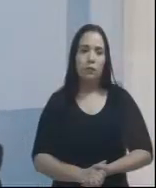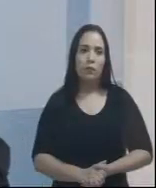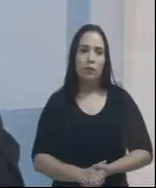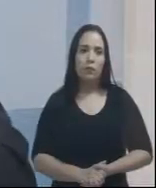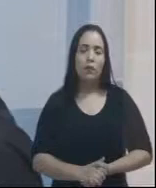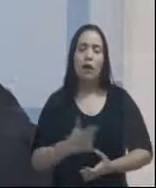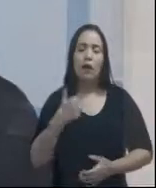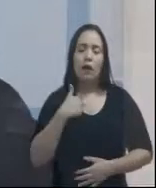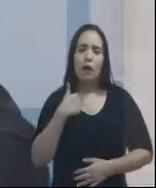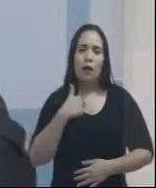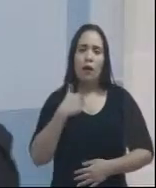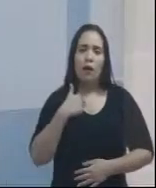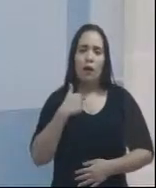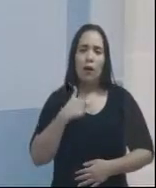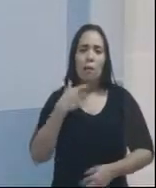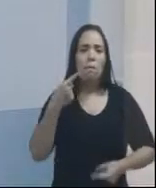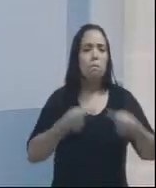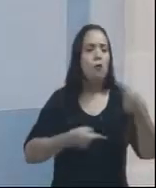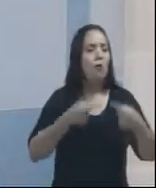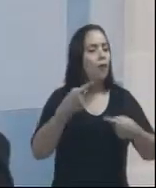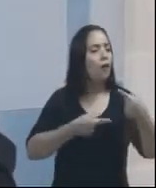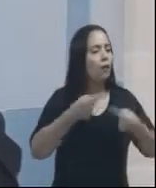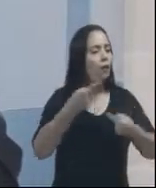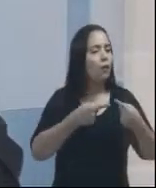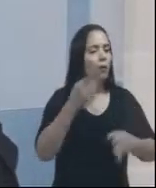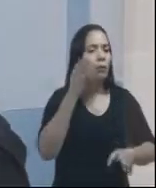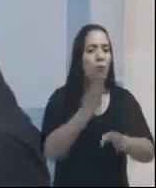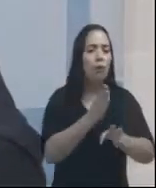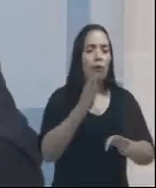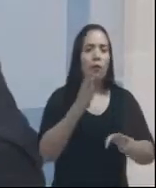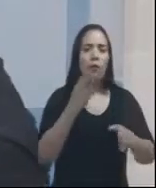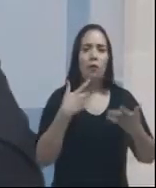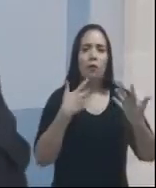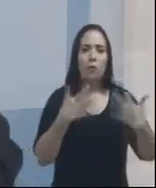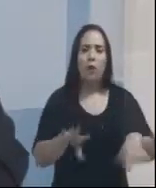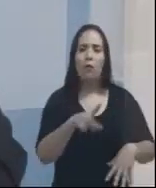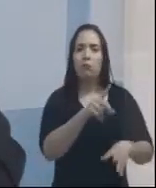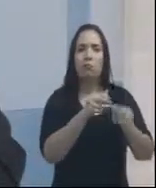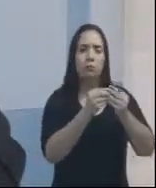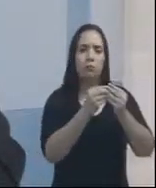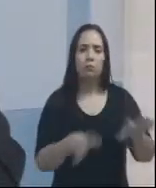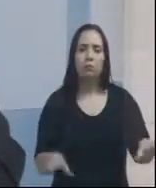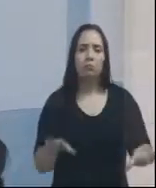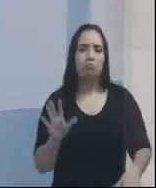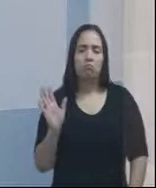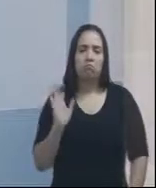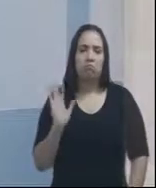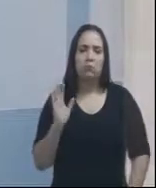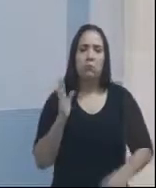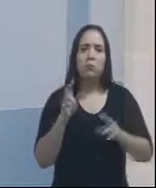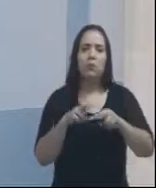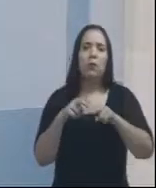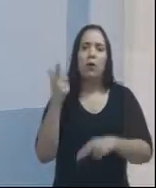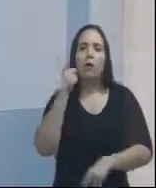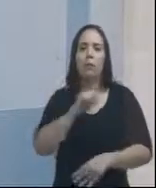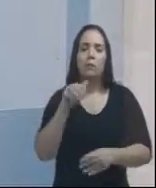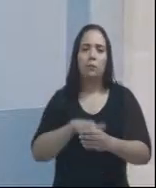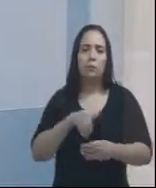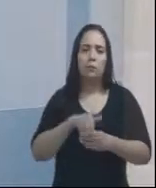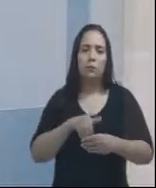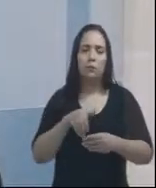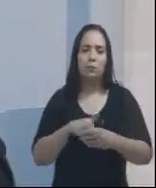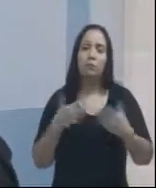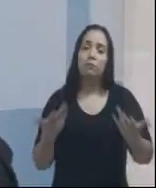fiz qualquer um tipo de politicagem barata, desqualificando meus concorrentes para poder ganhar a eleição.